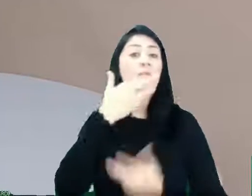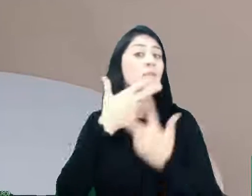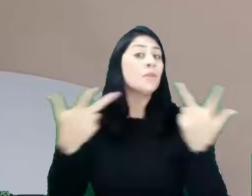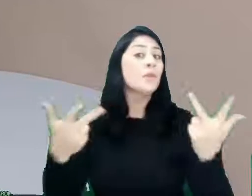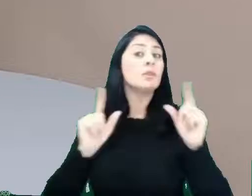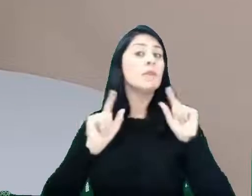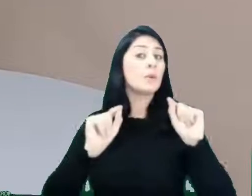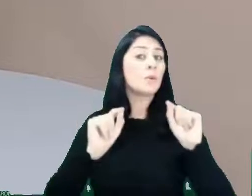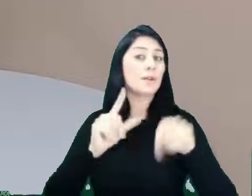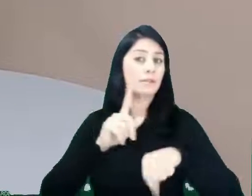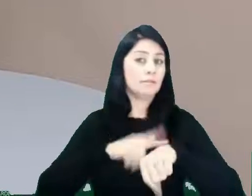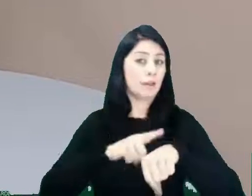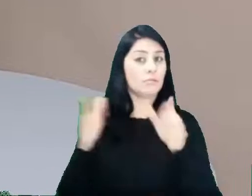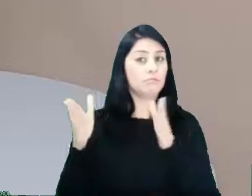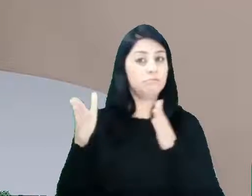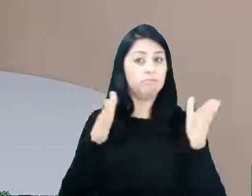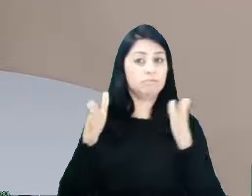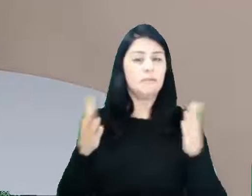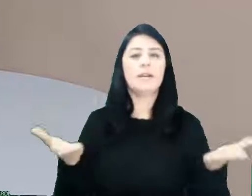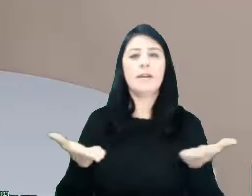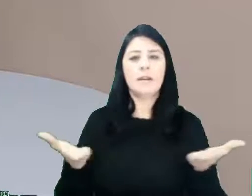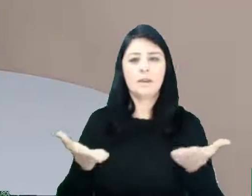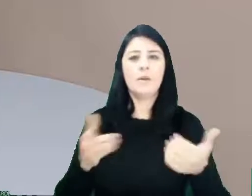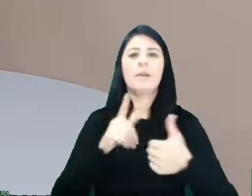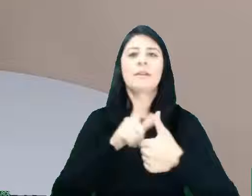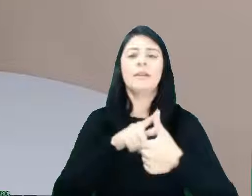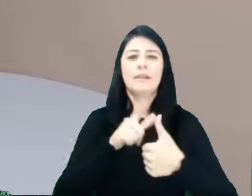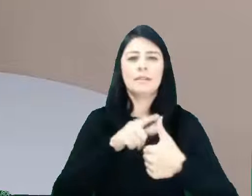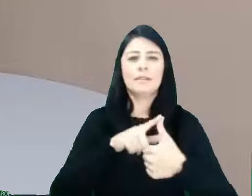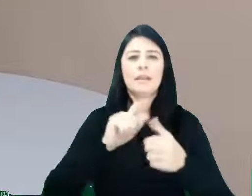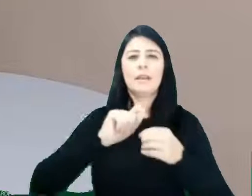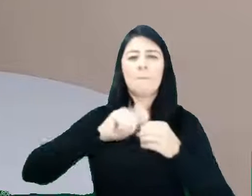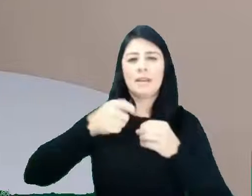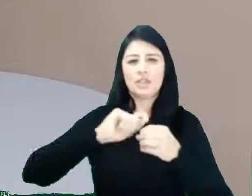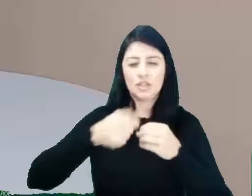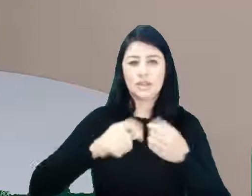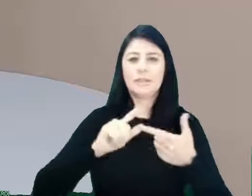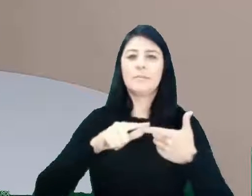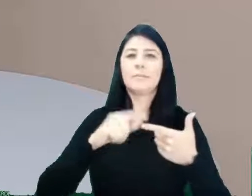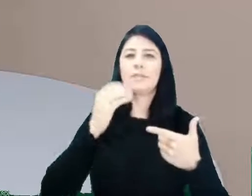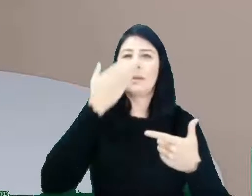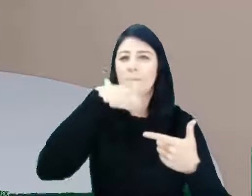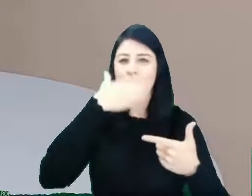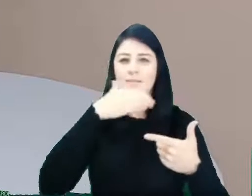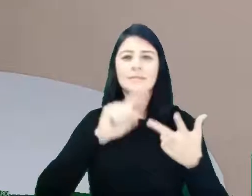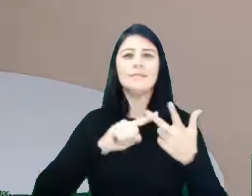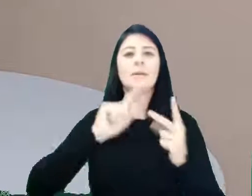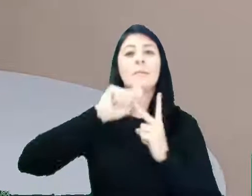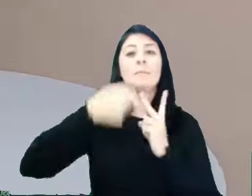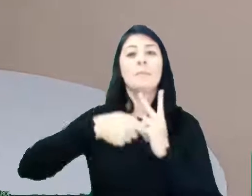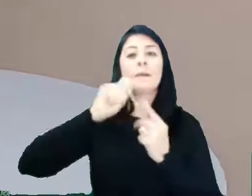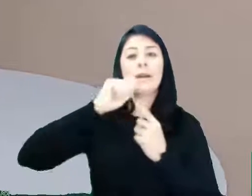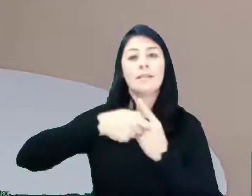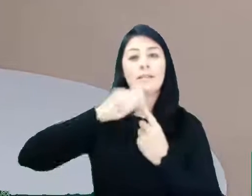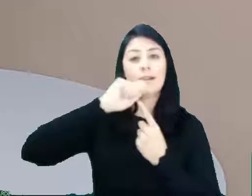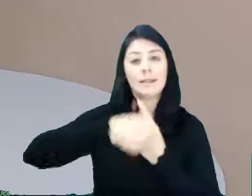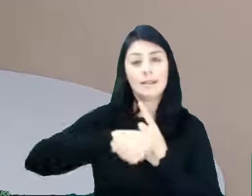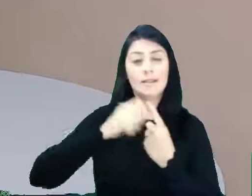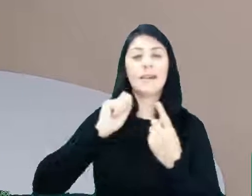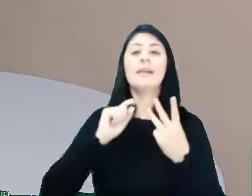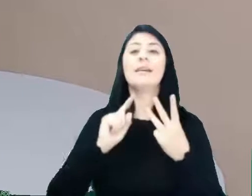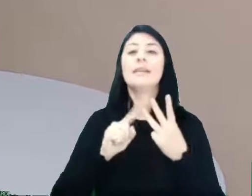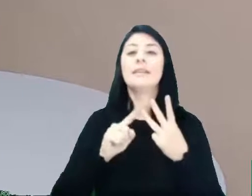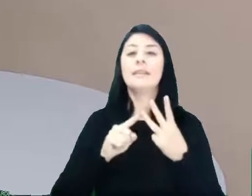consegui de fruta de época? Eu consegui a mexerica, a maçã, a